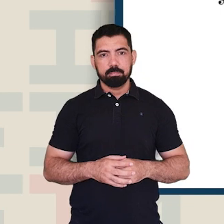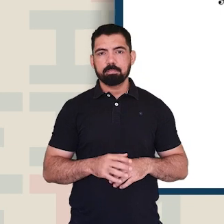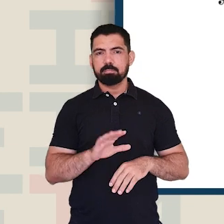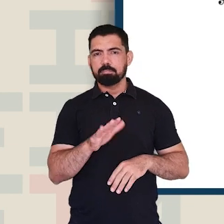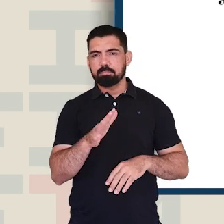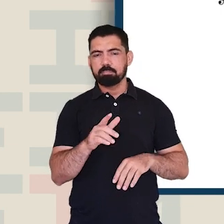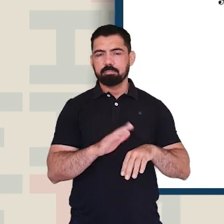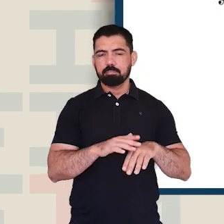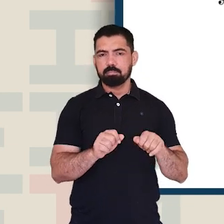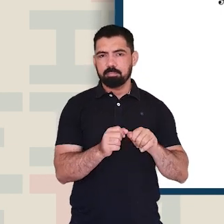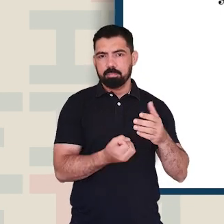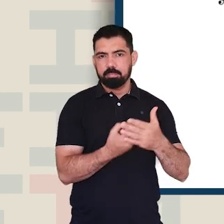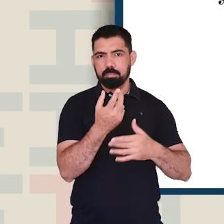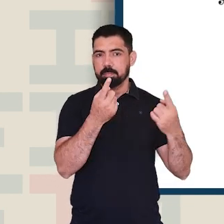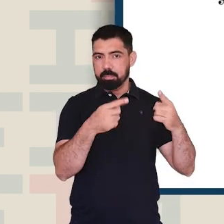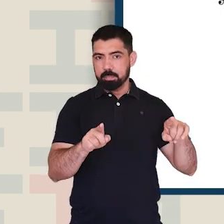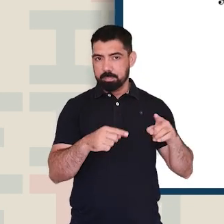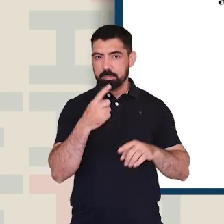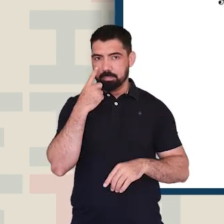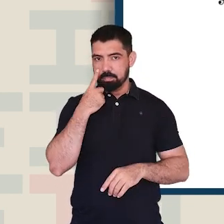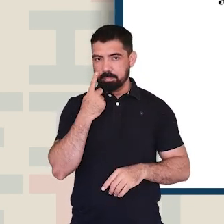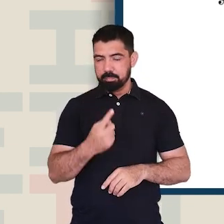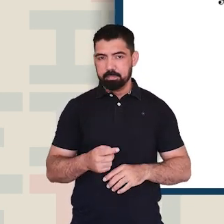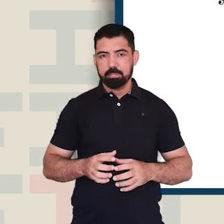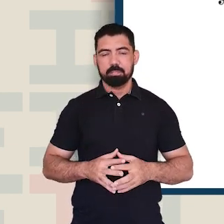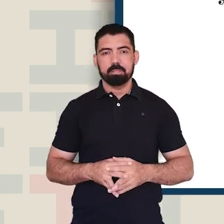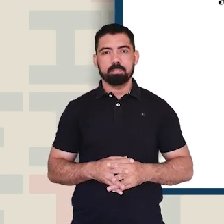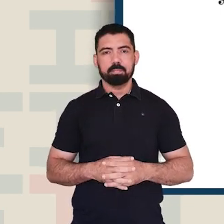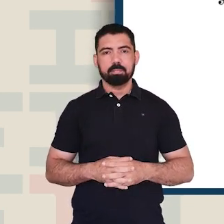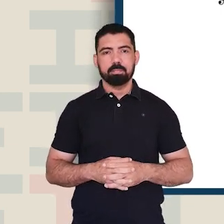E foi o momento que eu fiz essa melodia, ó.